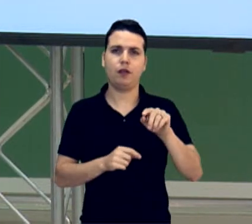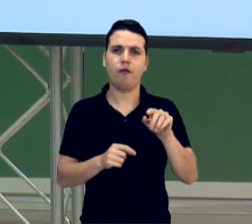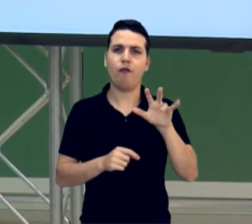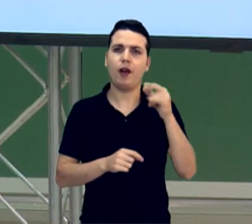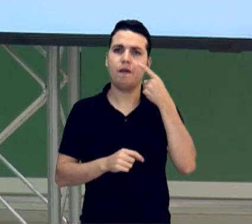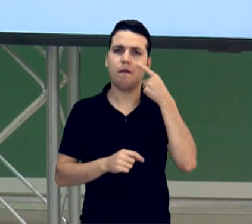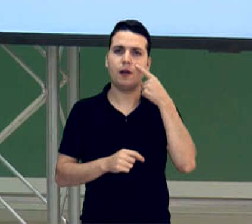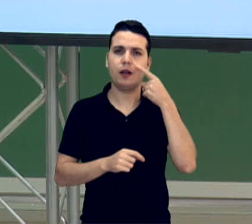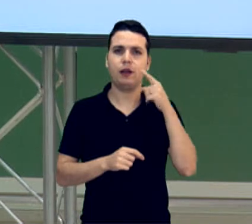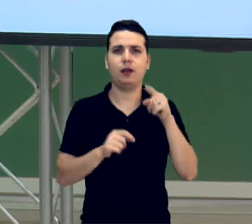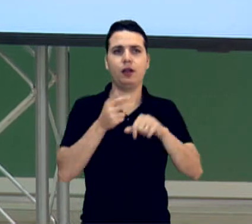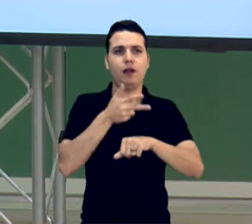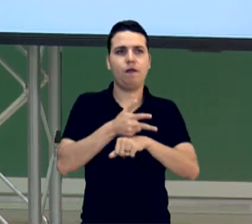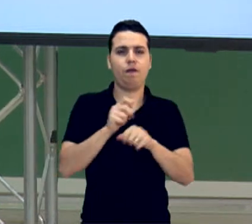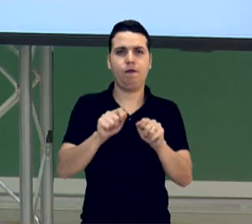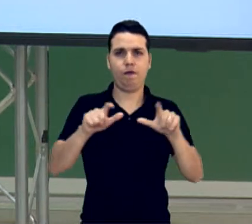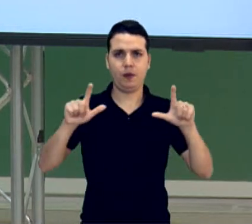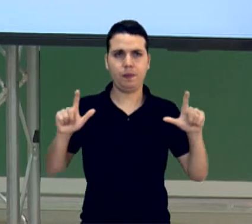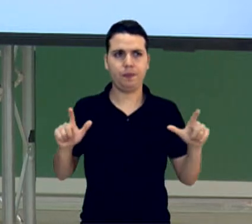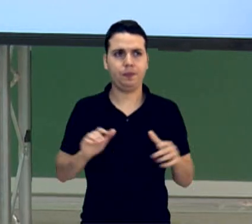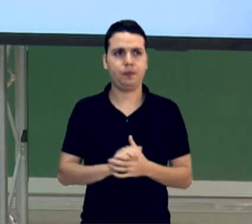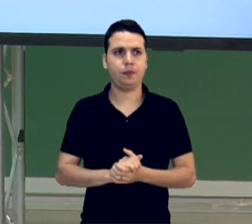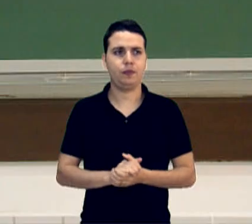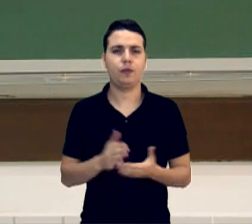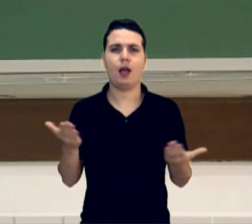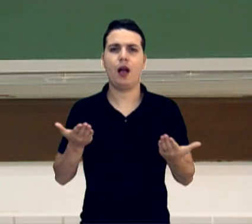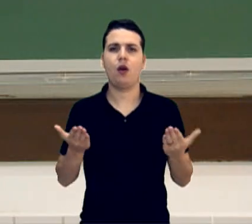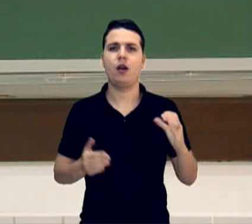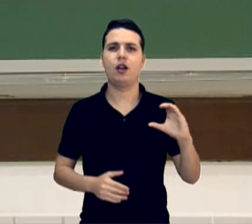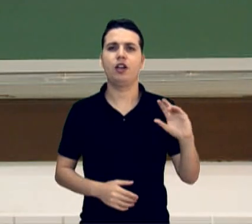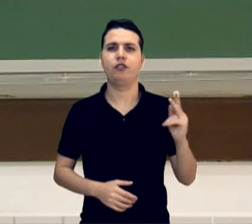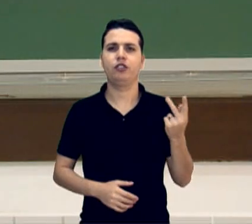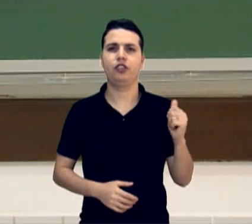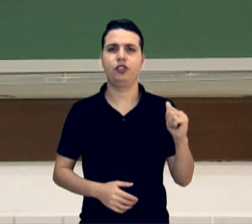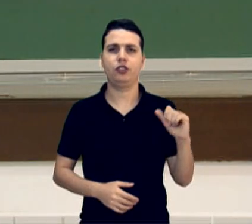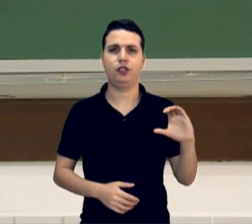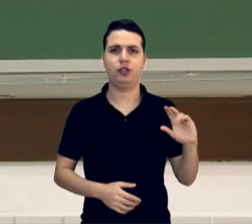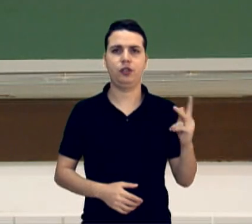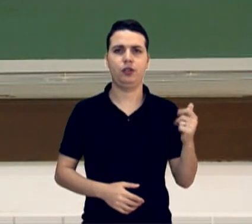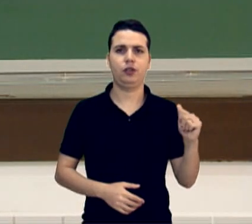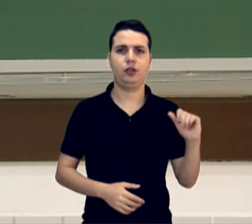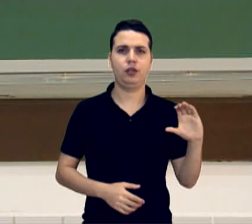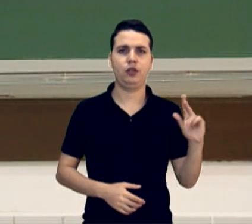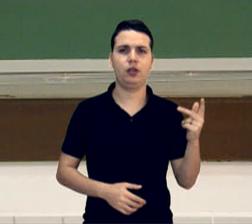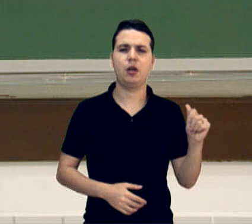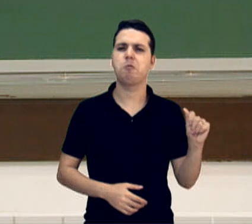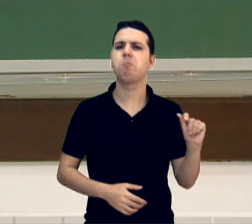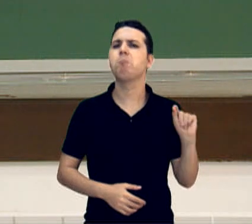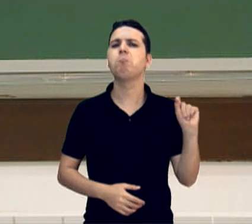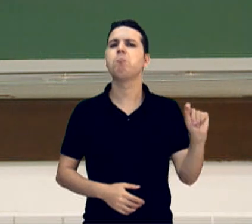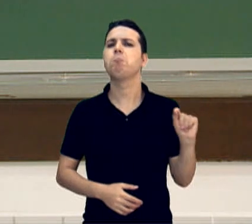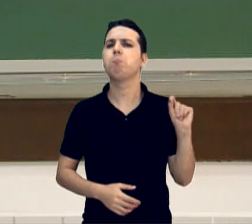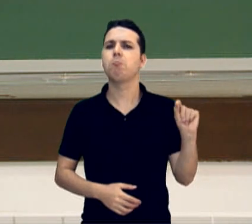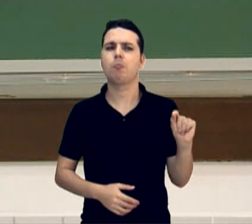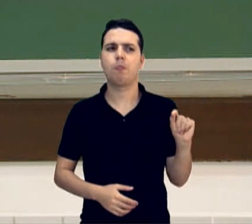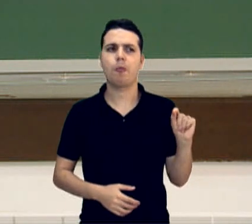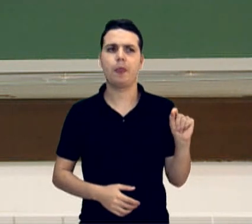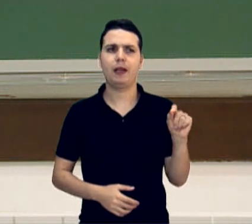nos vídeos, certo? E agora vamos ao tchá-tchá-tchá. Que será? Quem lê